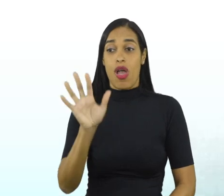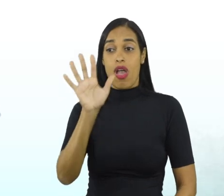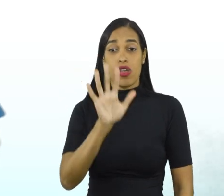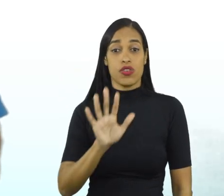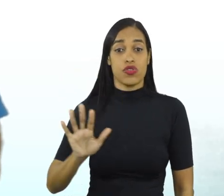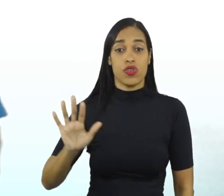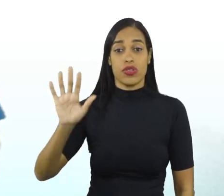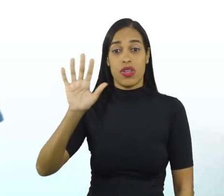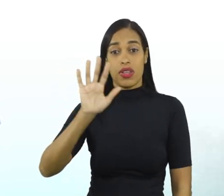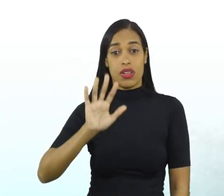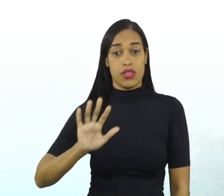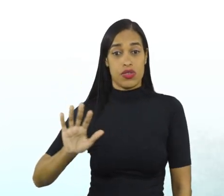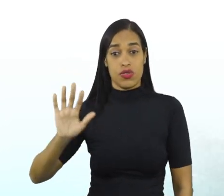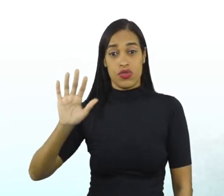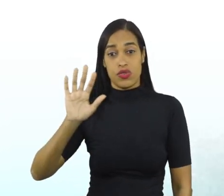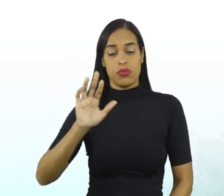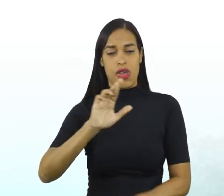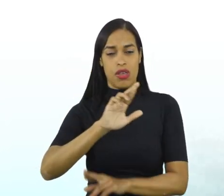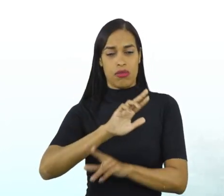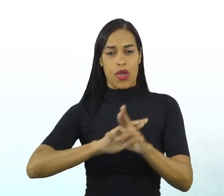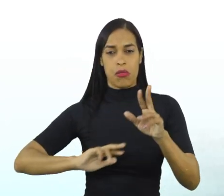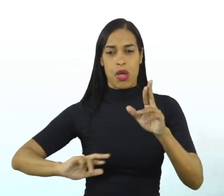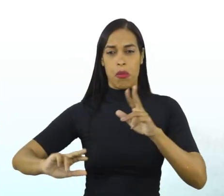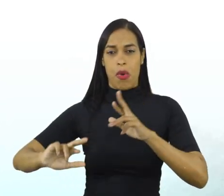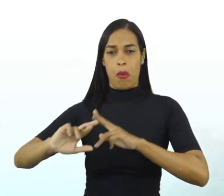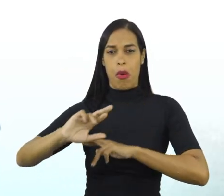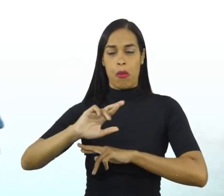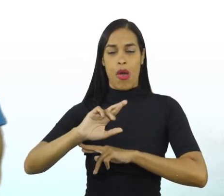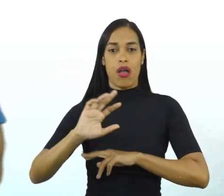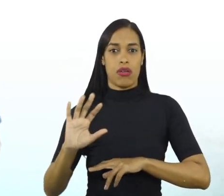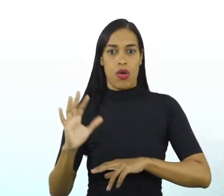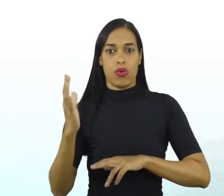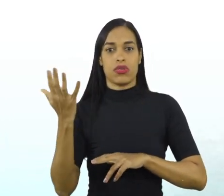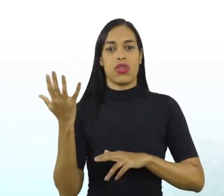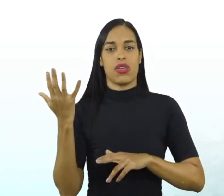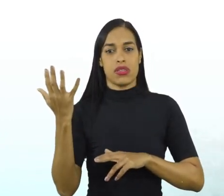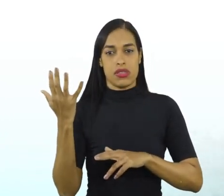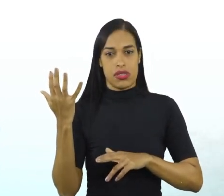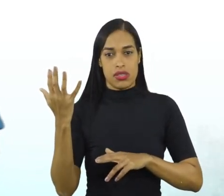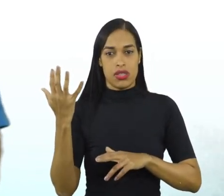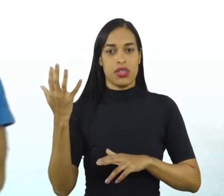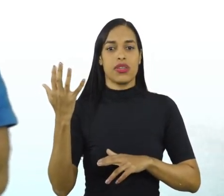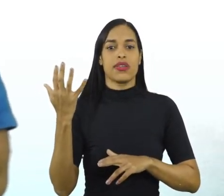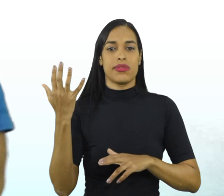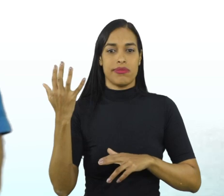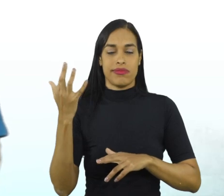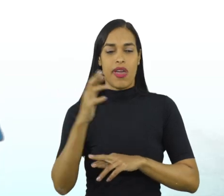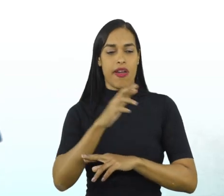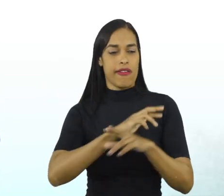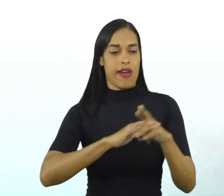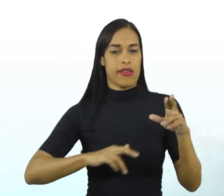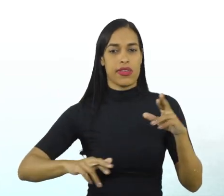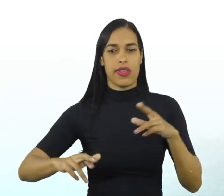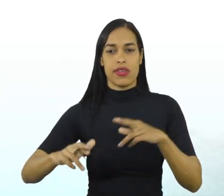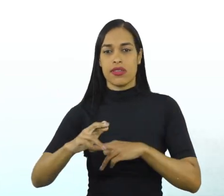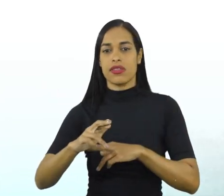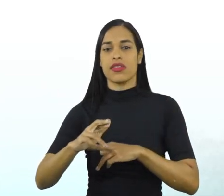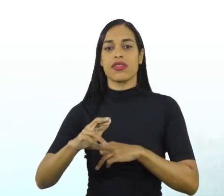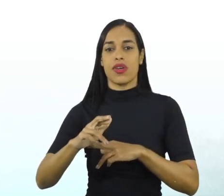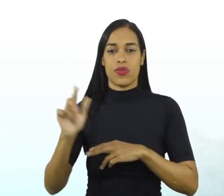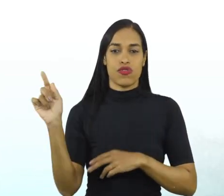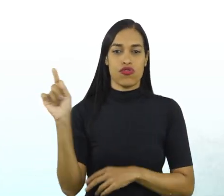regionalismos, tá? Essa diversidade que ocorre exatamente é a marca exatamente da variação chamada